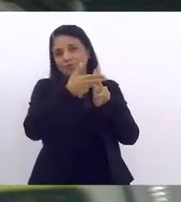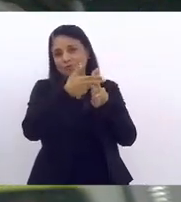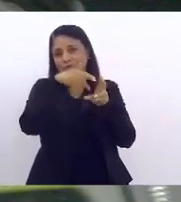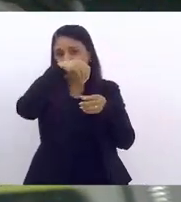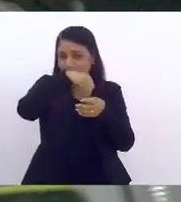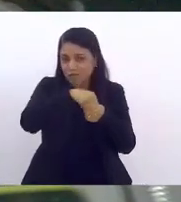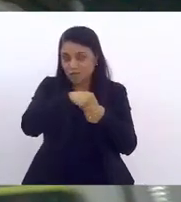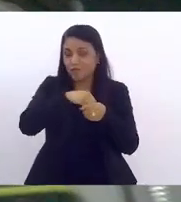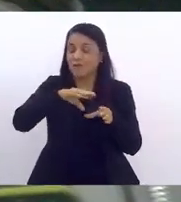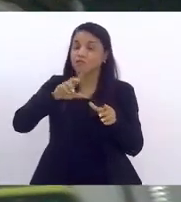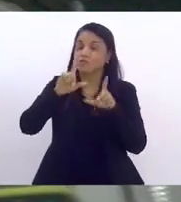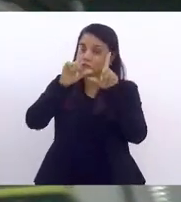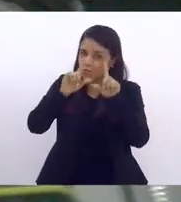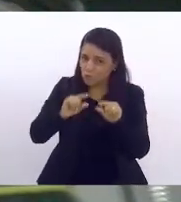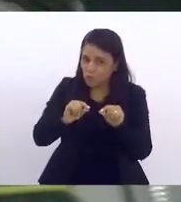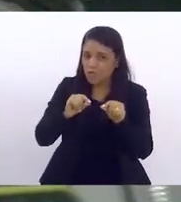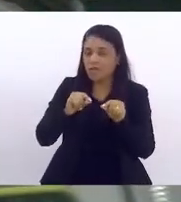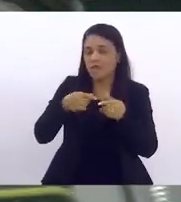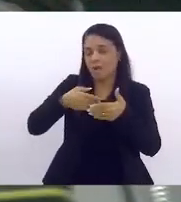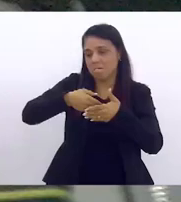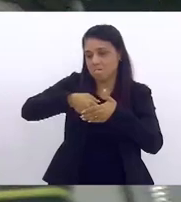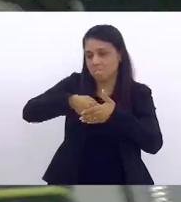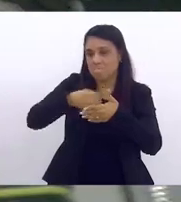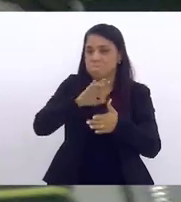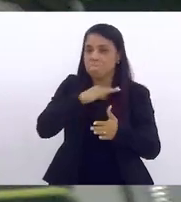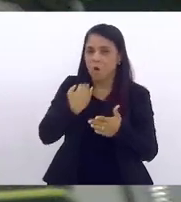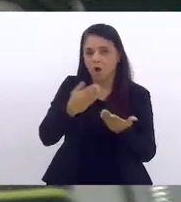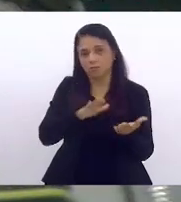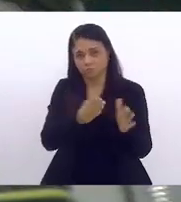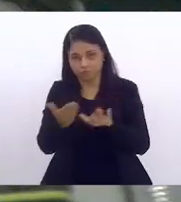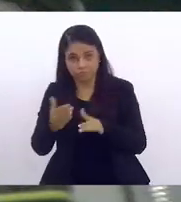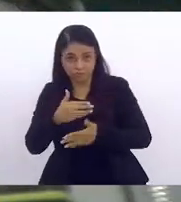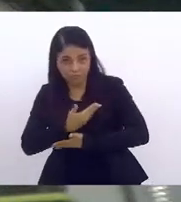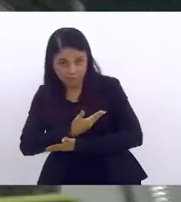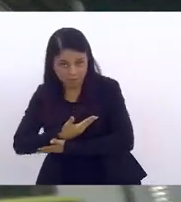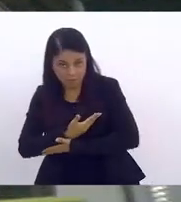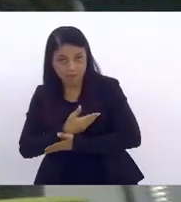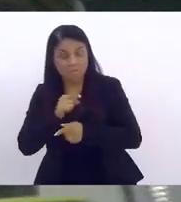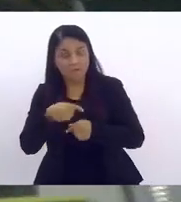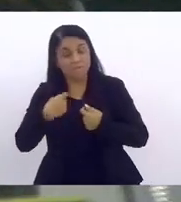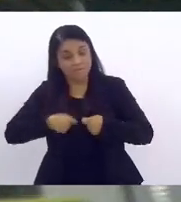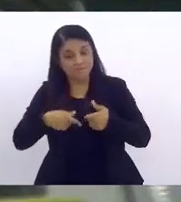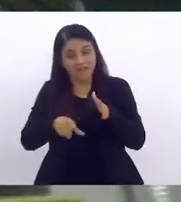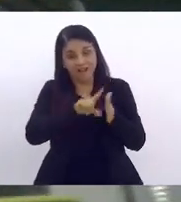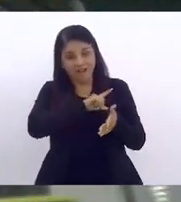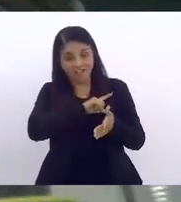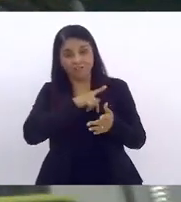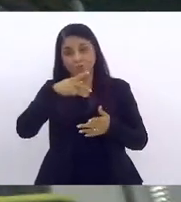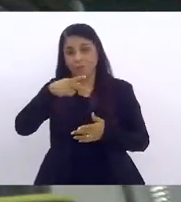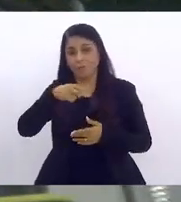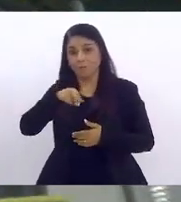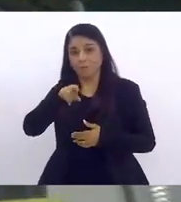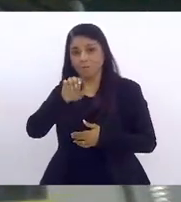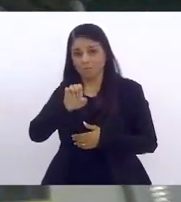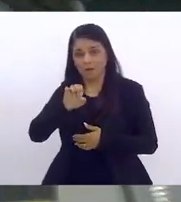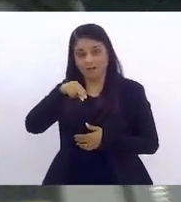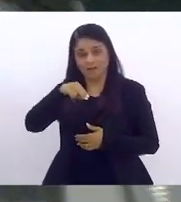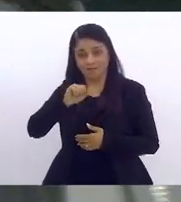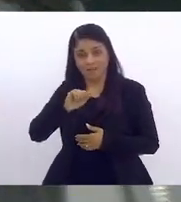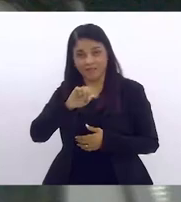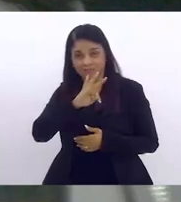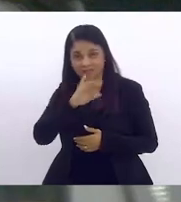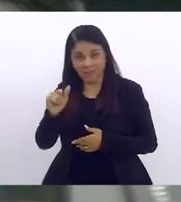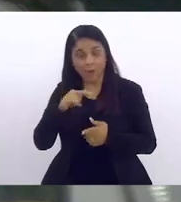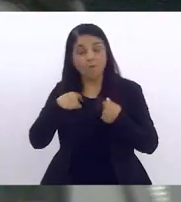materna, claro, vai trabalhar na maternidade, a qualidade, vai trabalhar na assistência ao parto, mas você tem que estar lá no pré-natal. E, para estar no pré-natal, tem que estar no setor, na